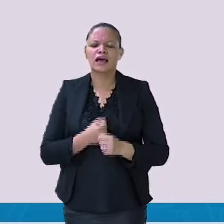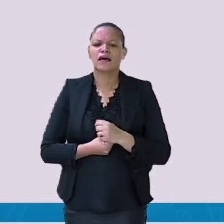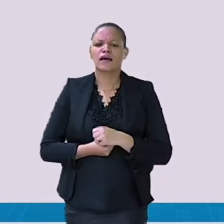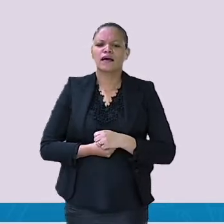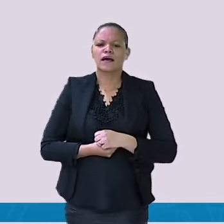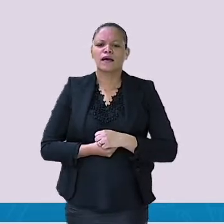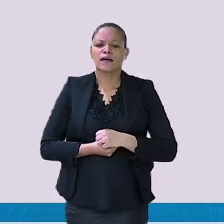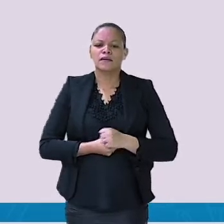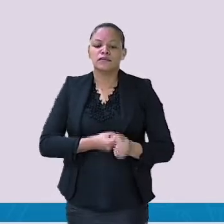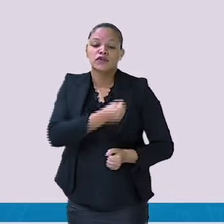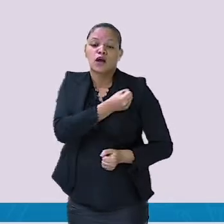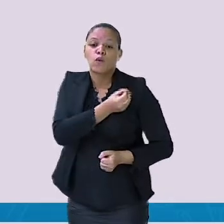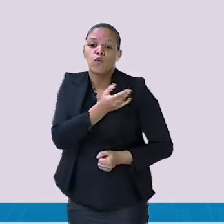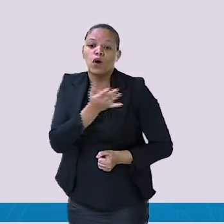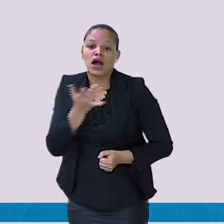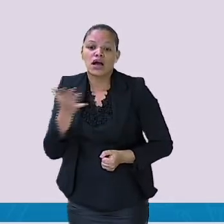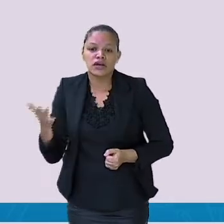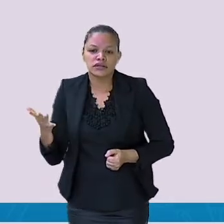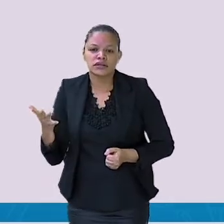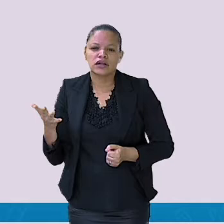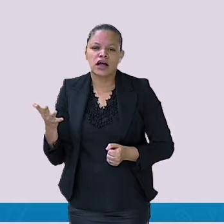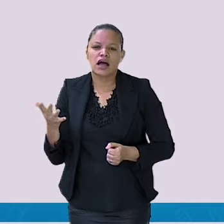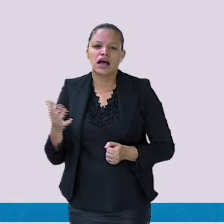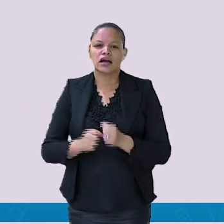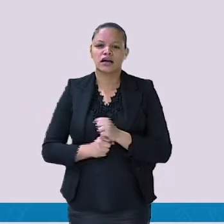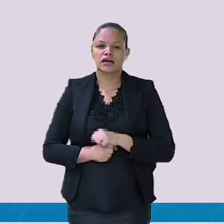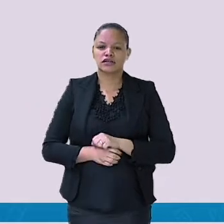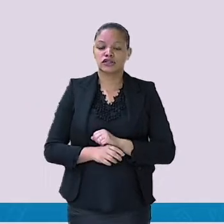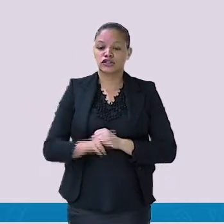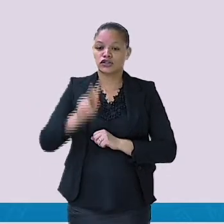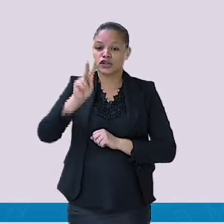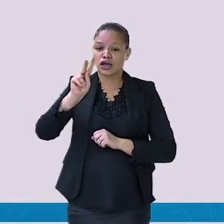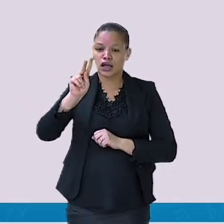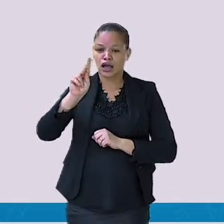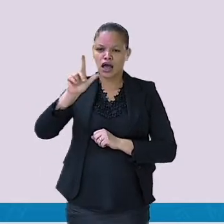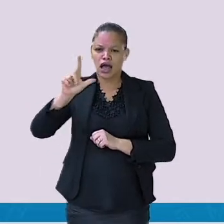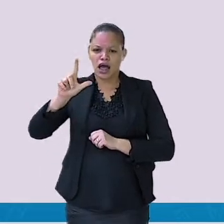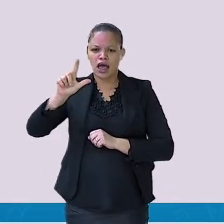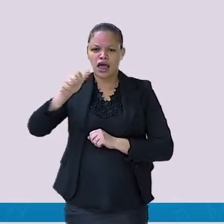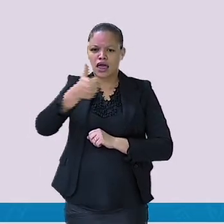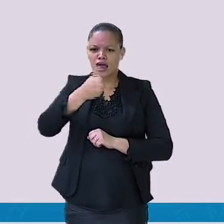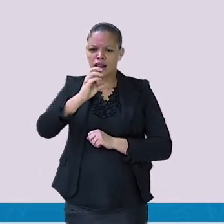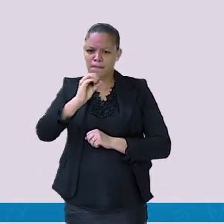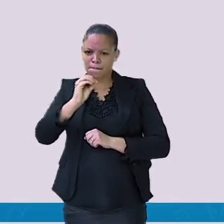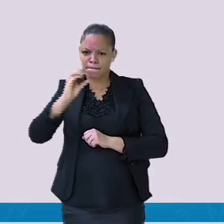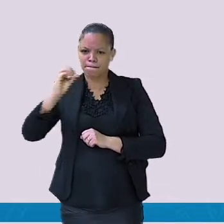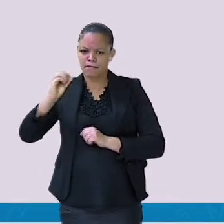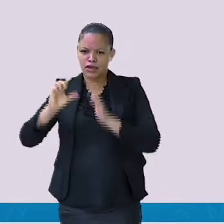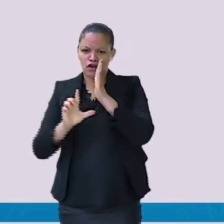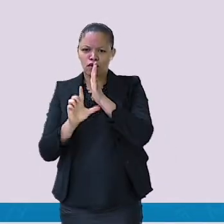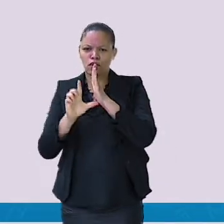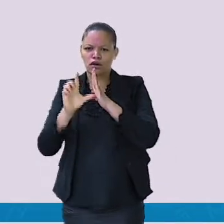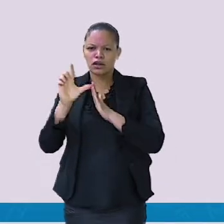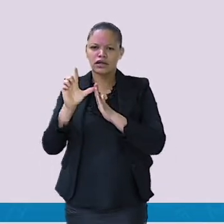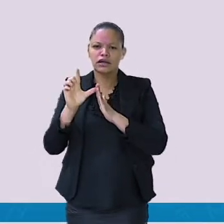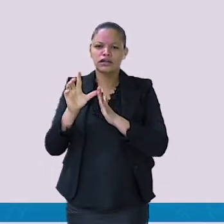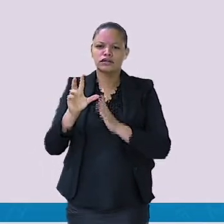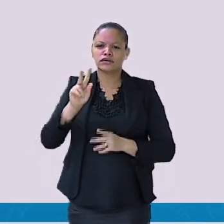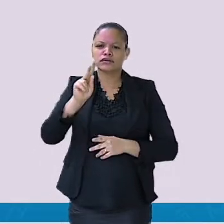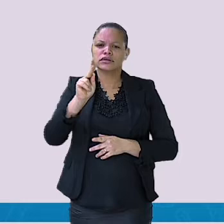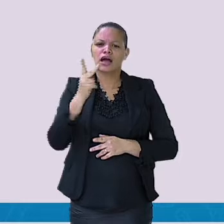o hectolitro em litro é 100, o decalitro em